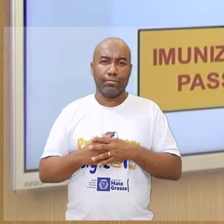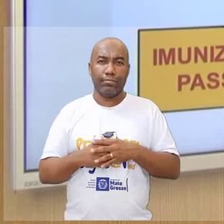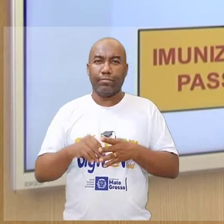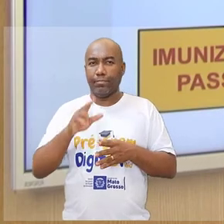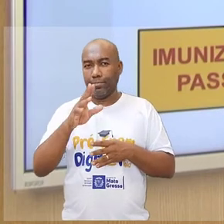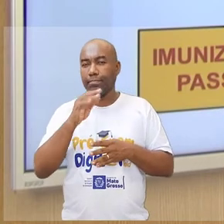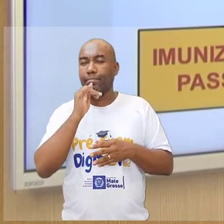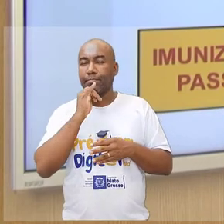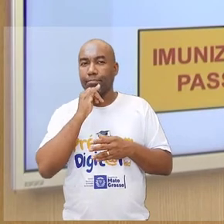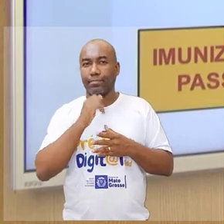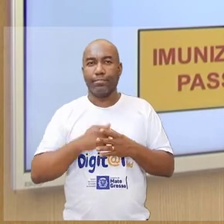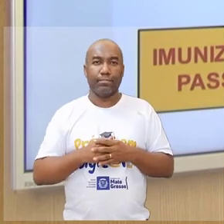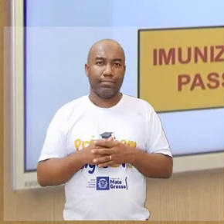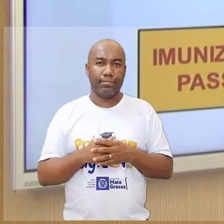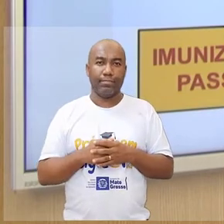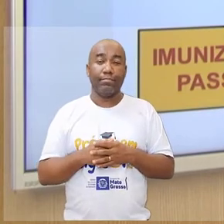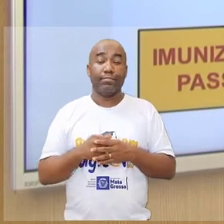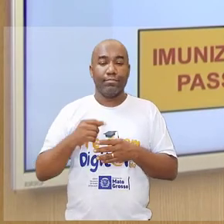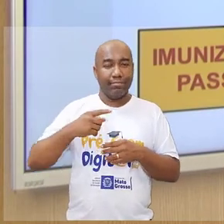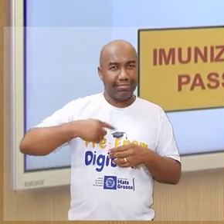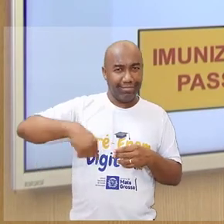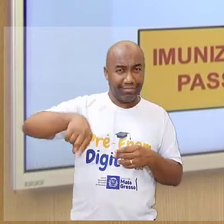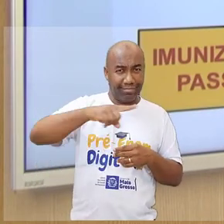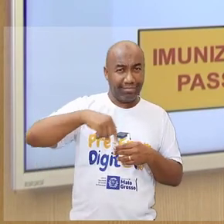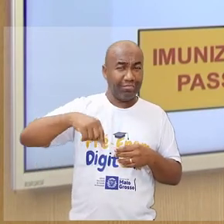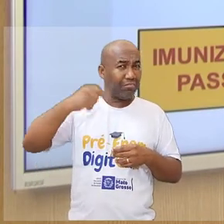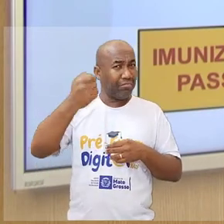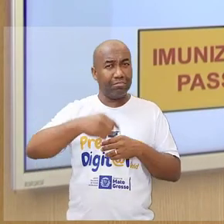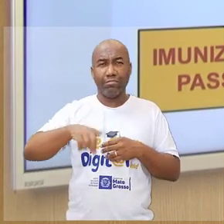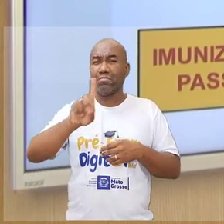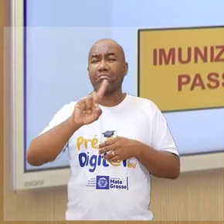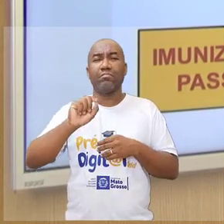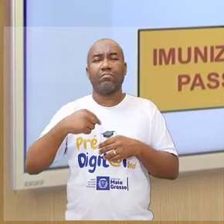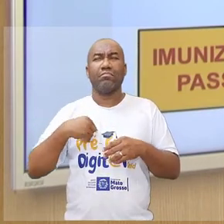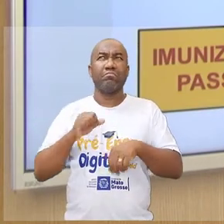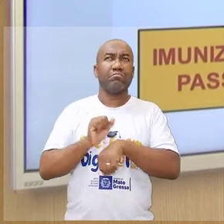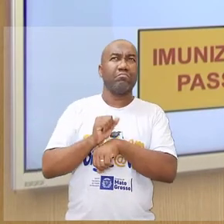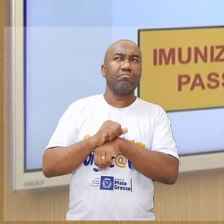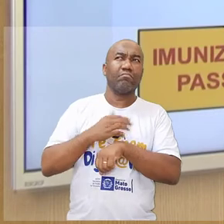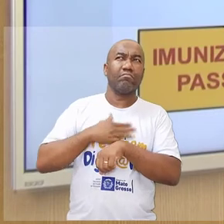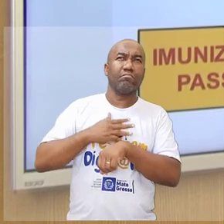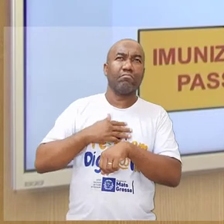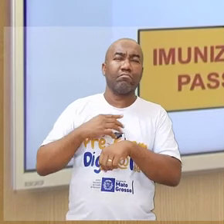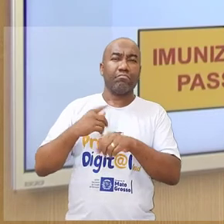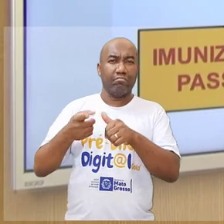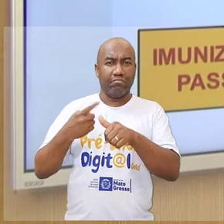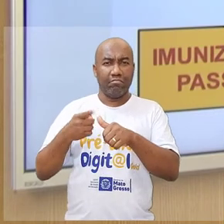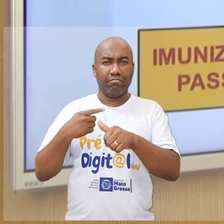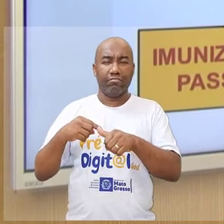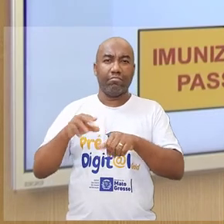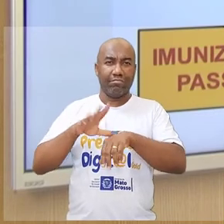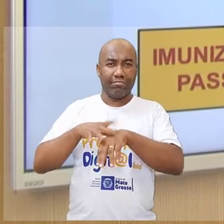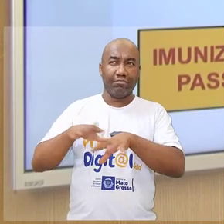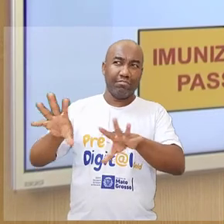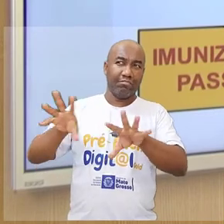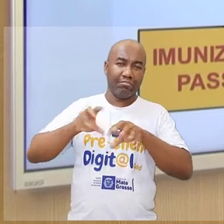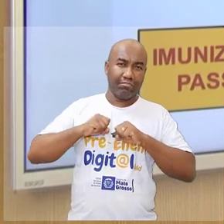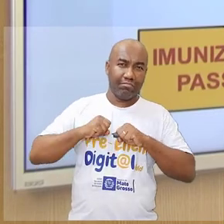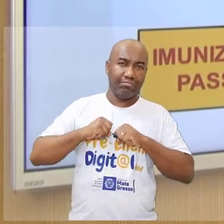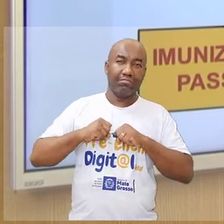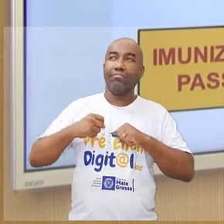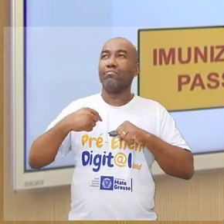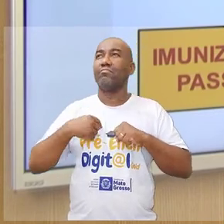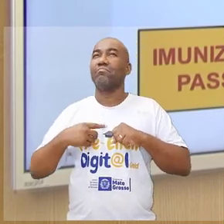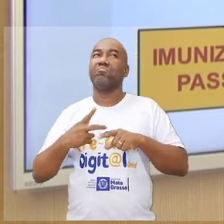Preste atenção, nós não precisamos esperar pegar uma doença para poder dizer eu